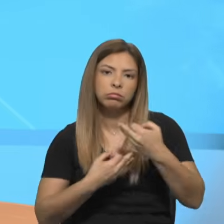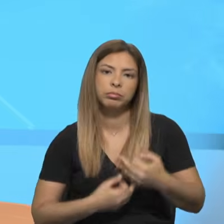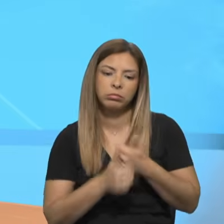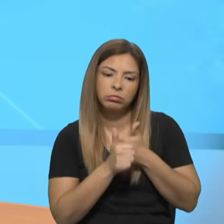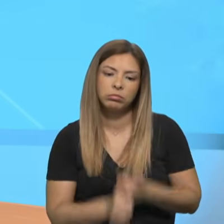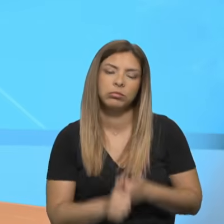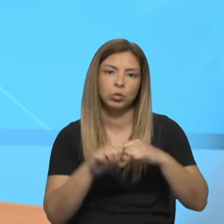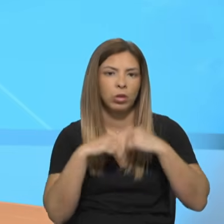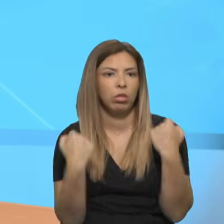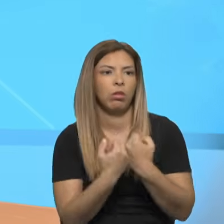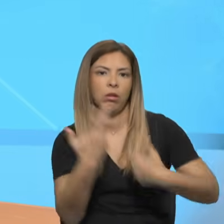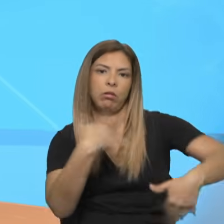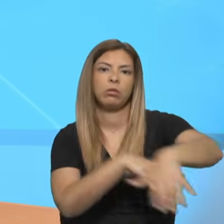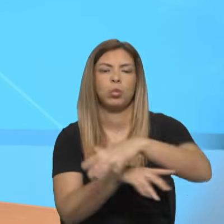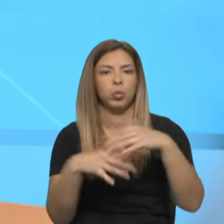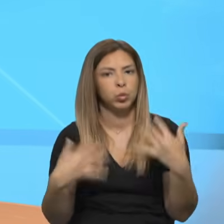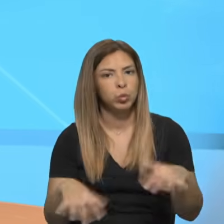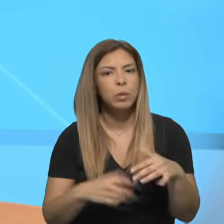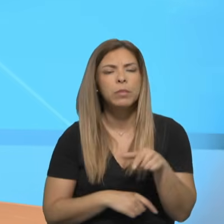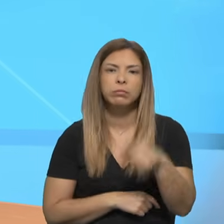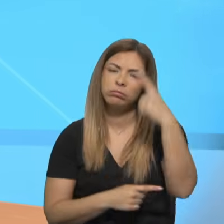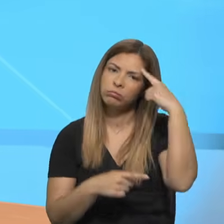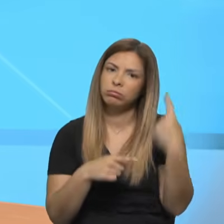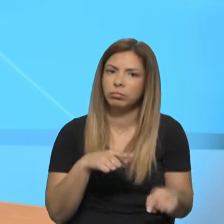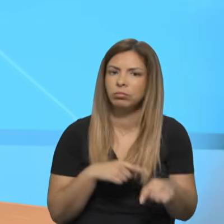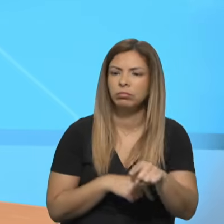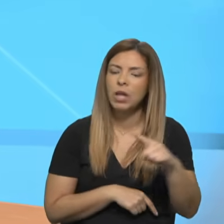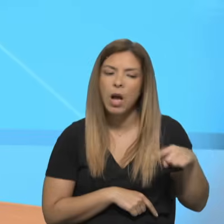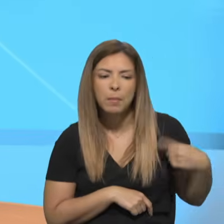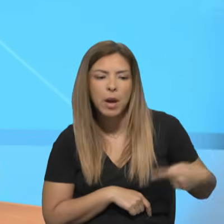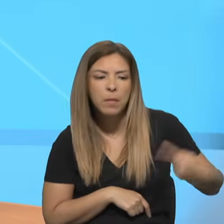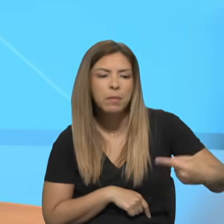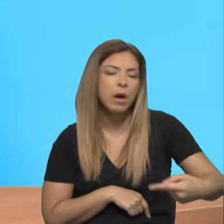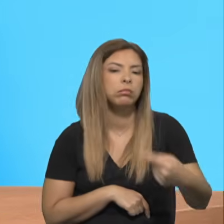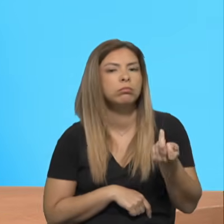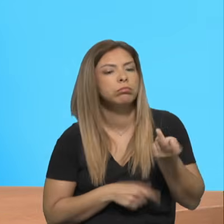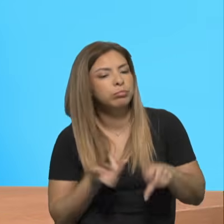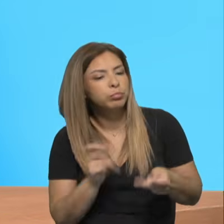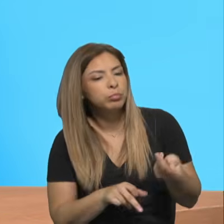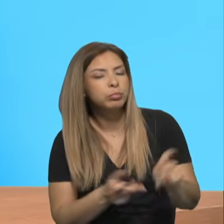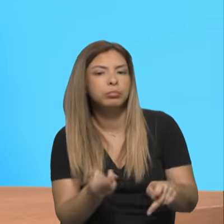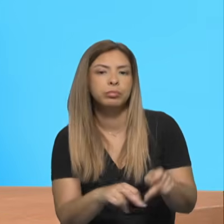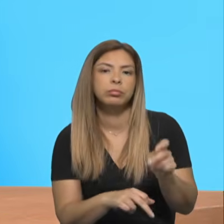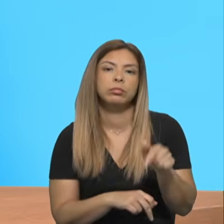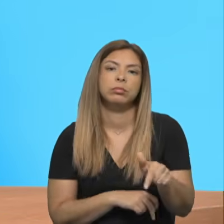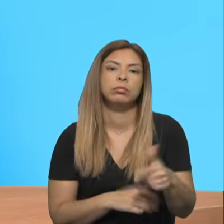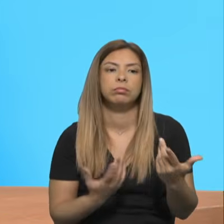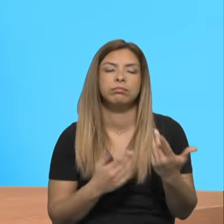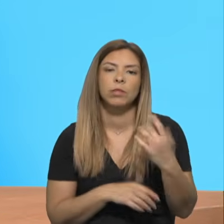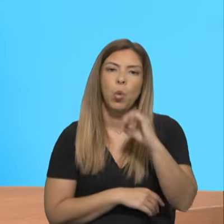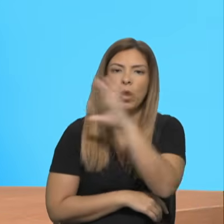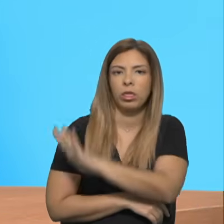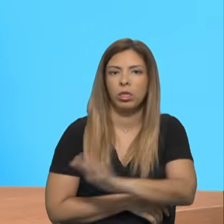inteira. São de facto imprevisíveis dia após dia os acontecimentos no Médio Oriente? Sim,